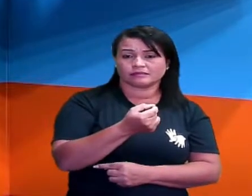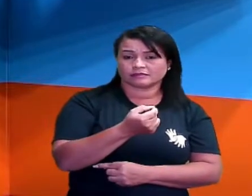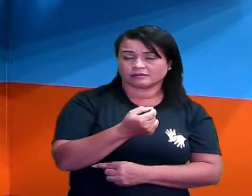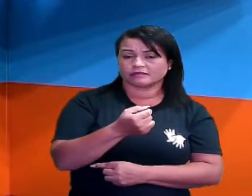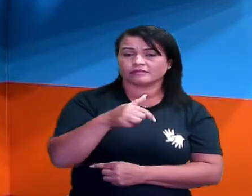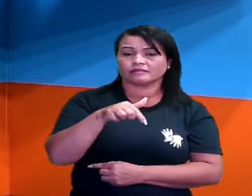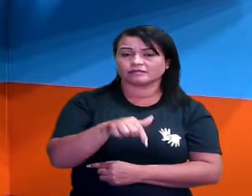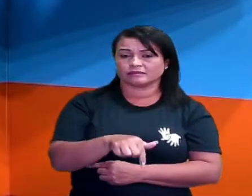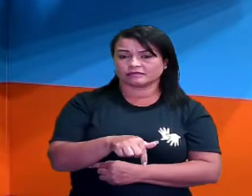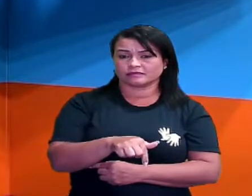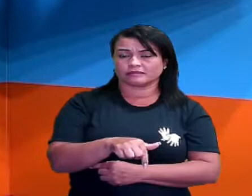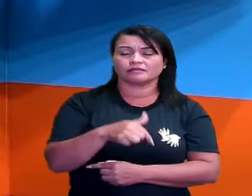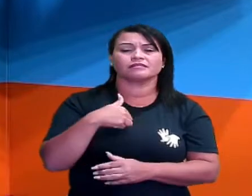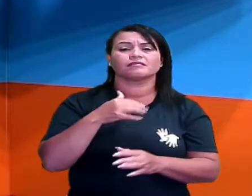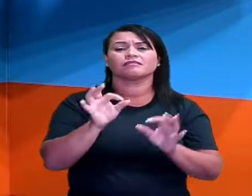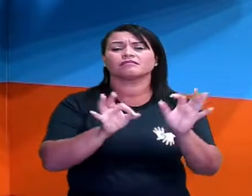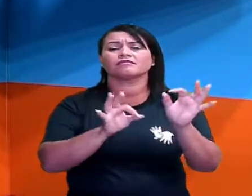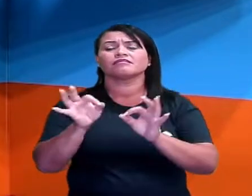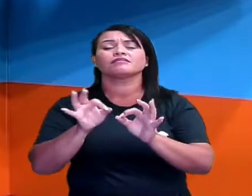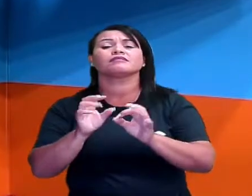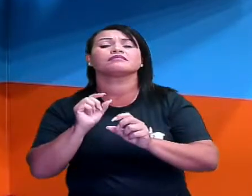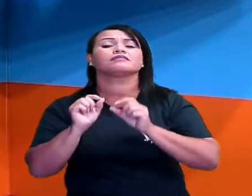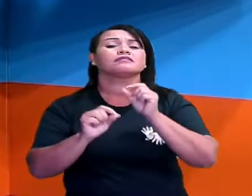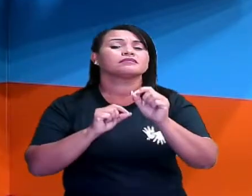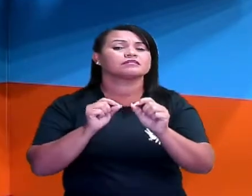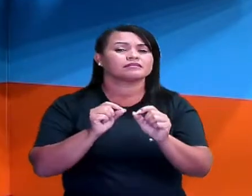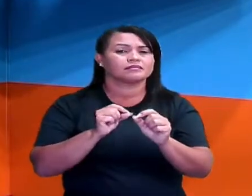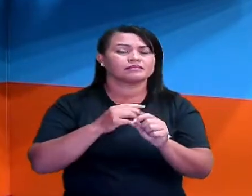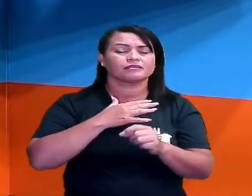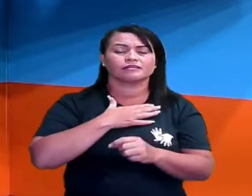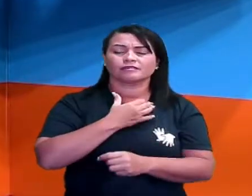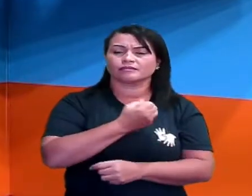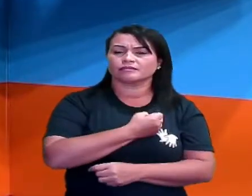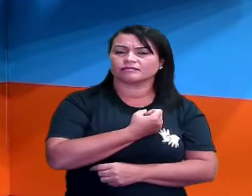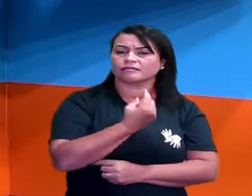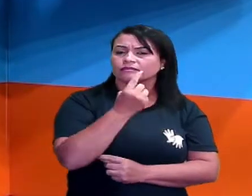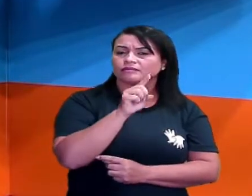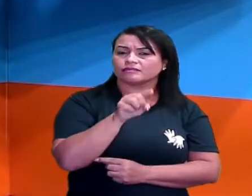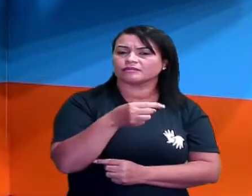e 7. E assim eu formo que número? Estou formando o meu número